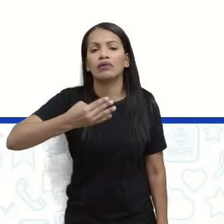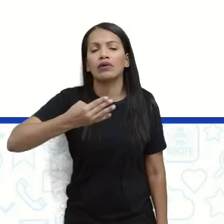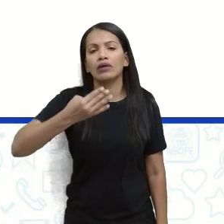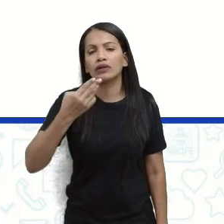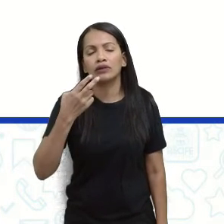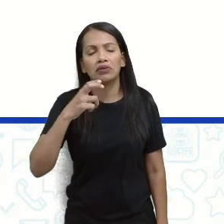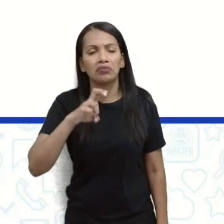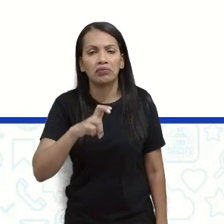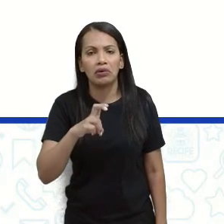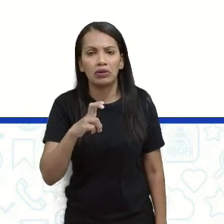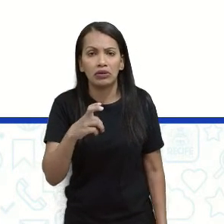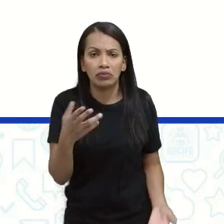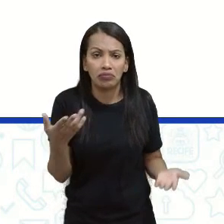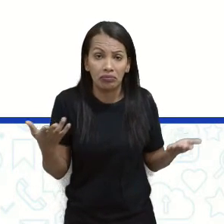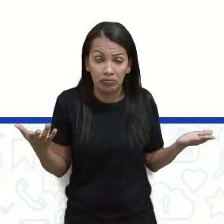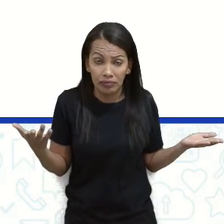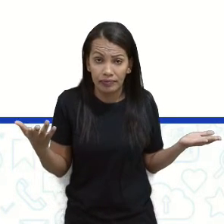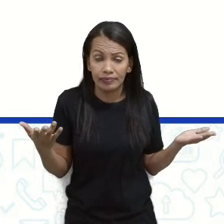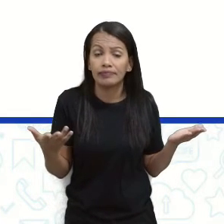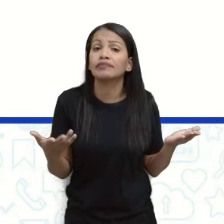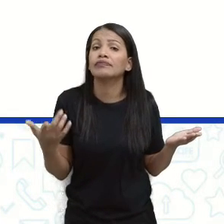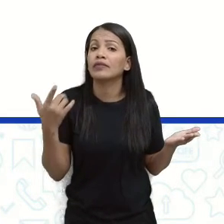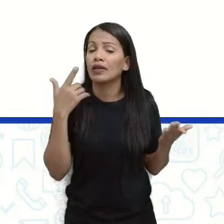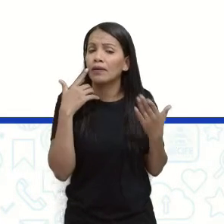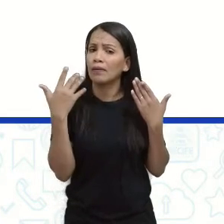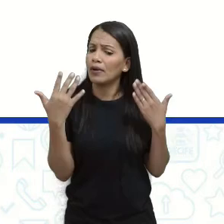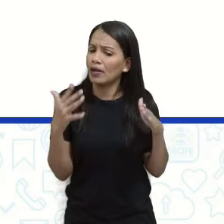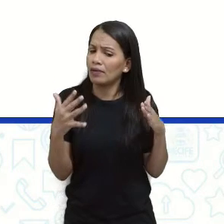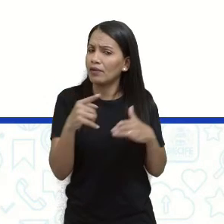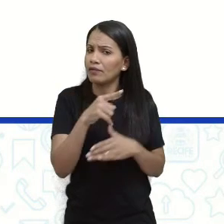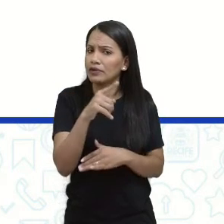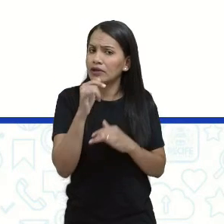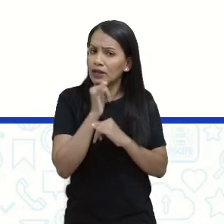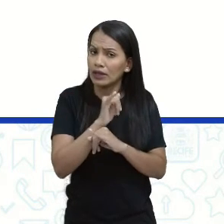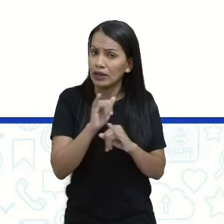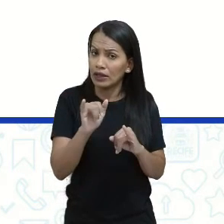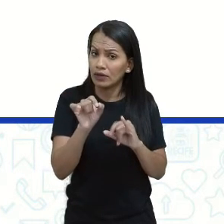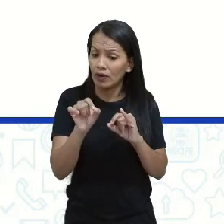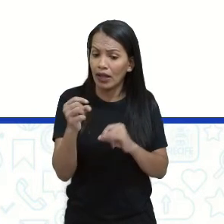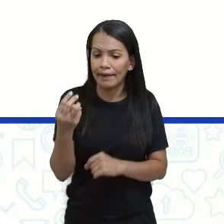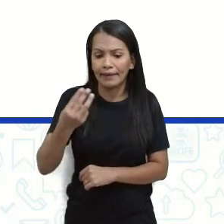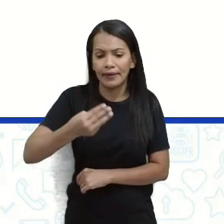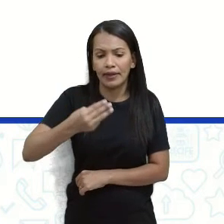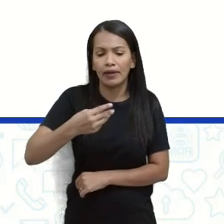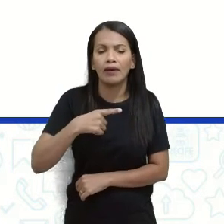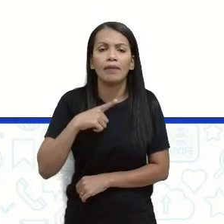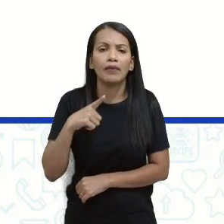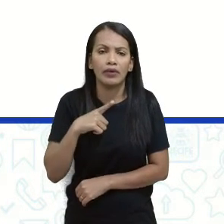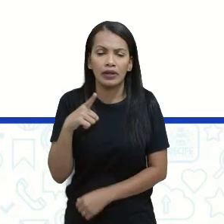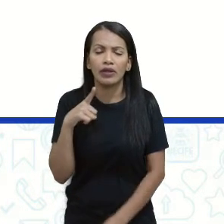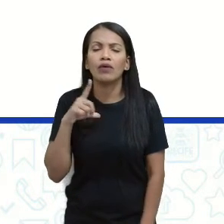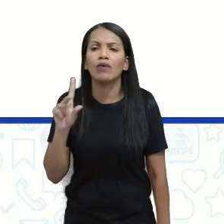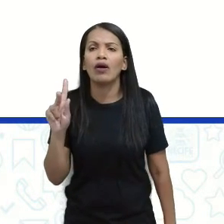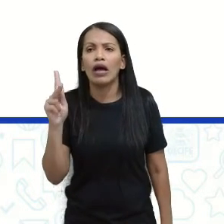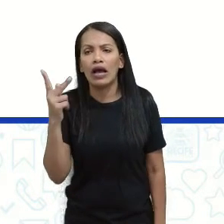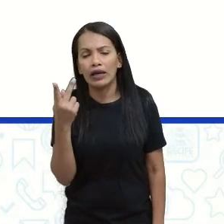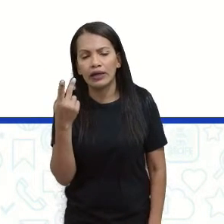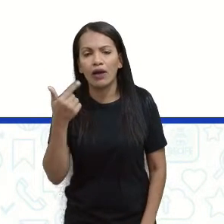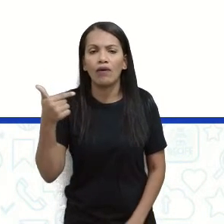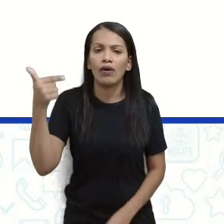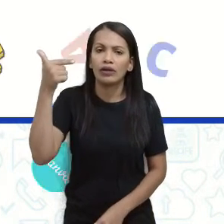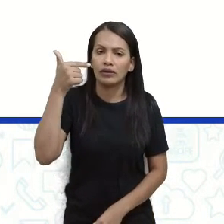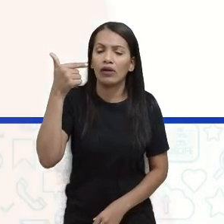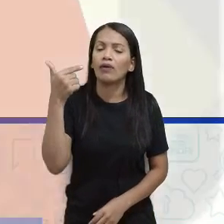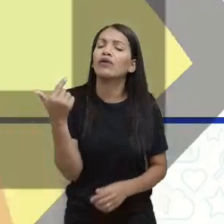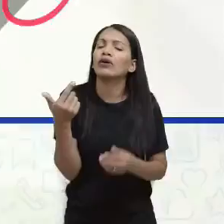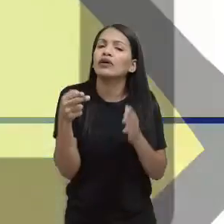quarta ou a quinta? E aí, parabéns você que disse a terceira fórmula, porque eu tenho h ao quadrado igual a n vezes m.